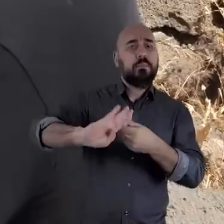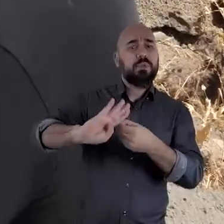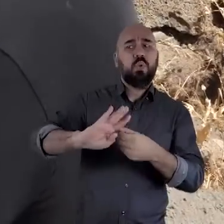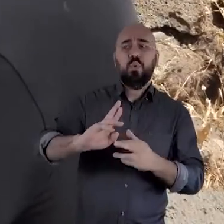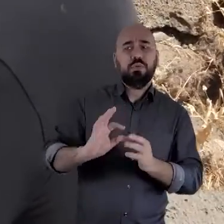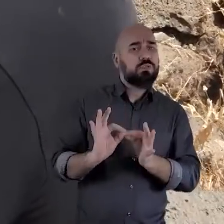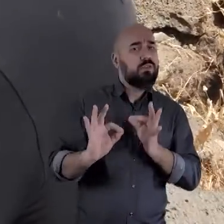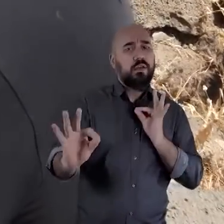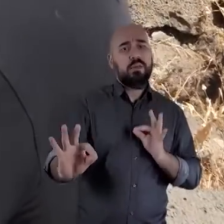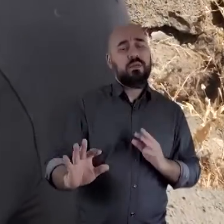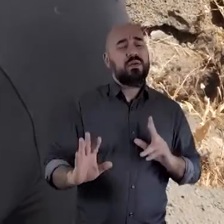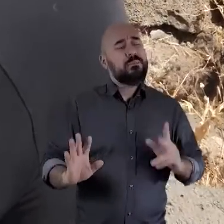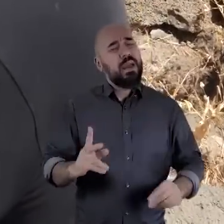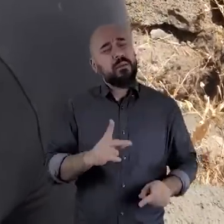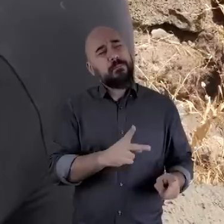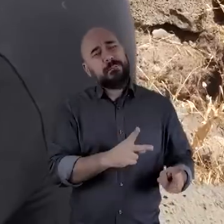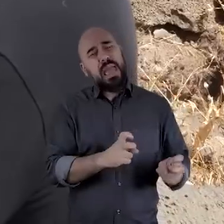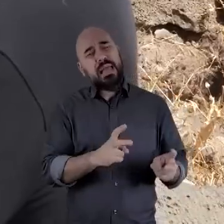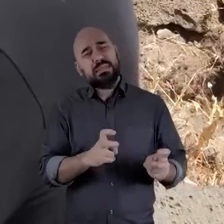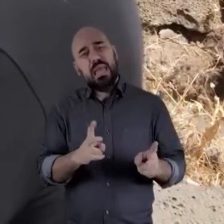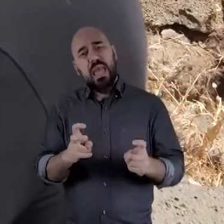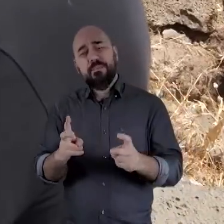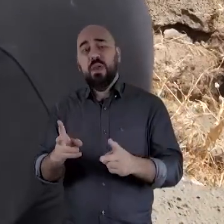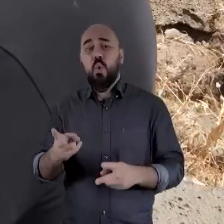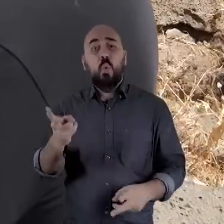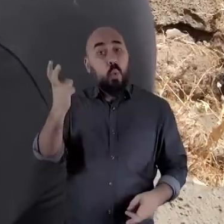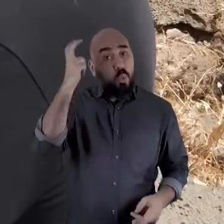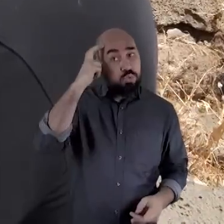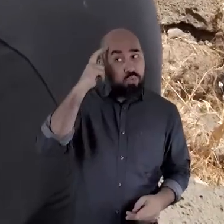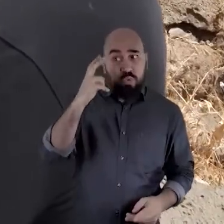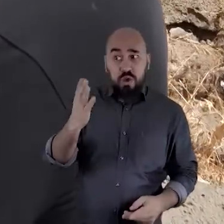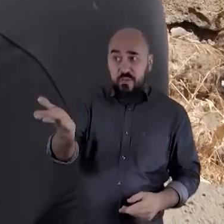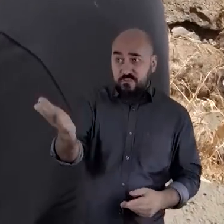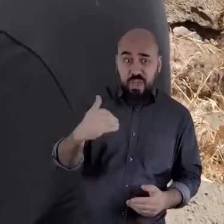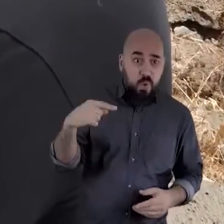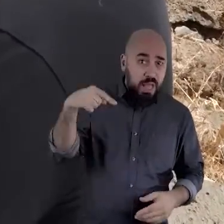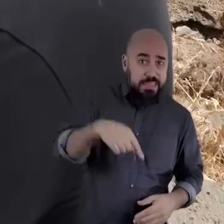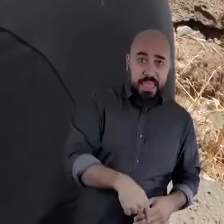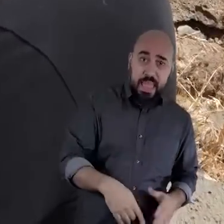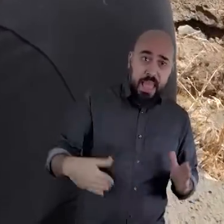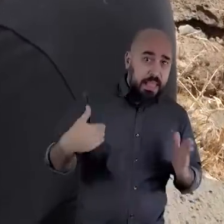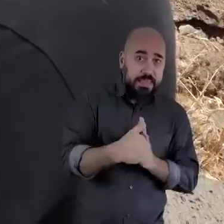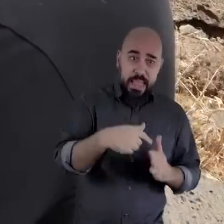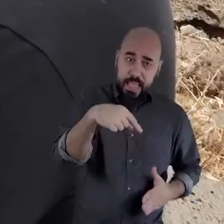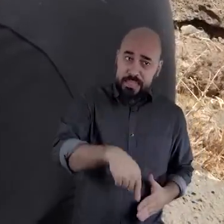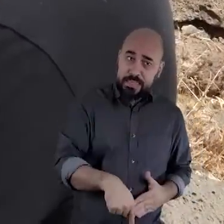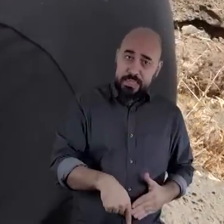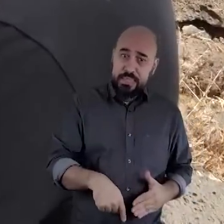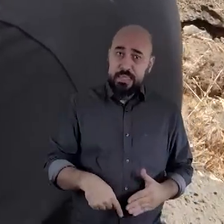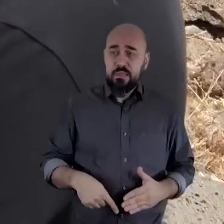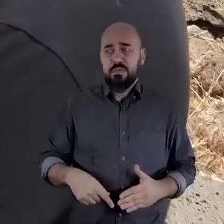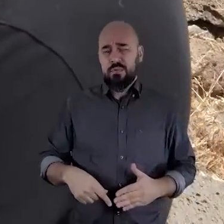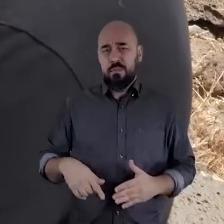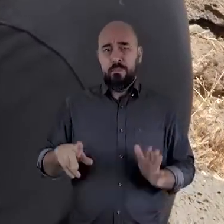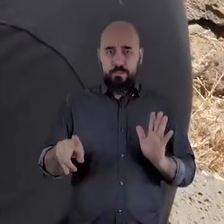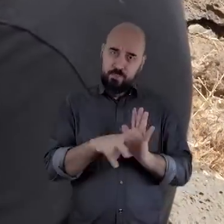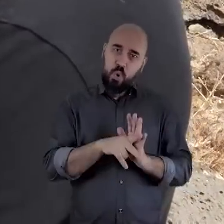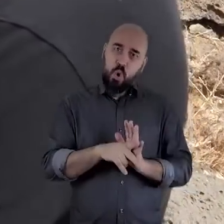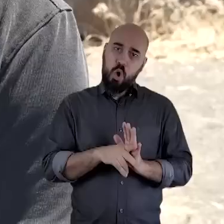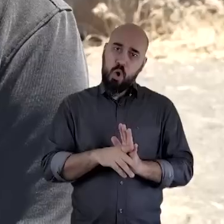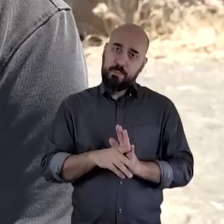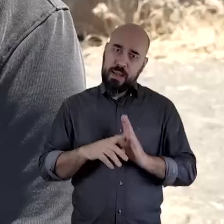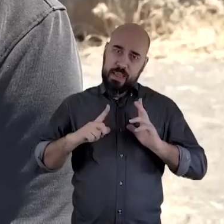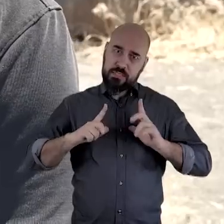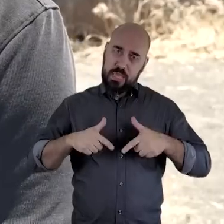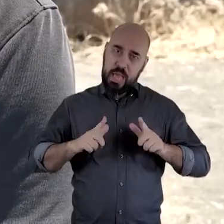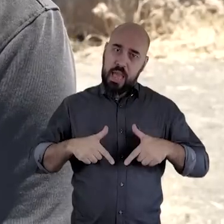essa cultura da Mesopotâmia chegou até aqui, na terra que seria a terra de Israel, e